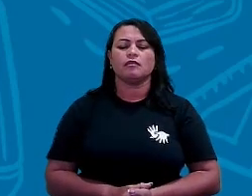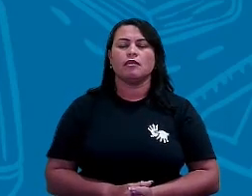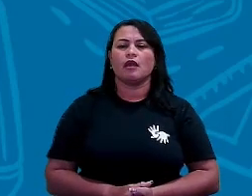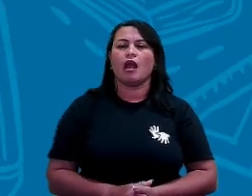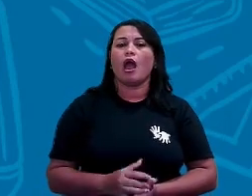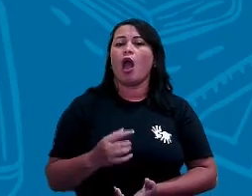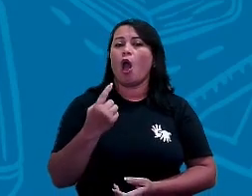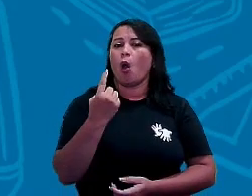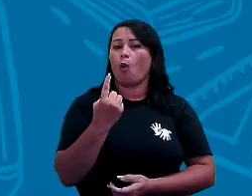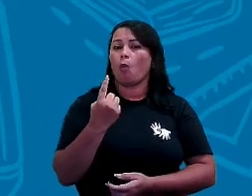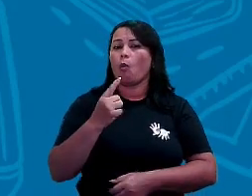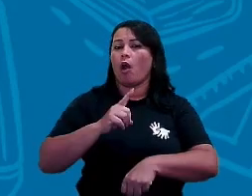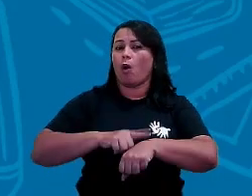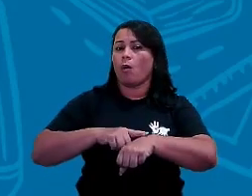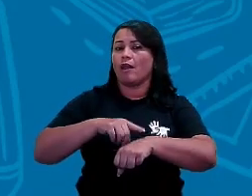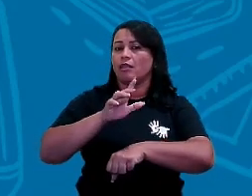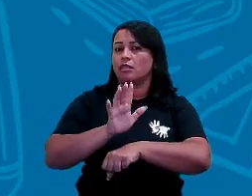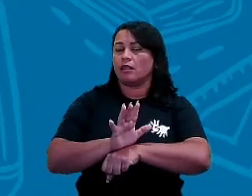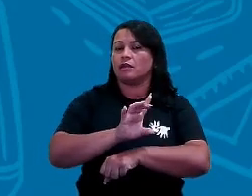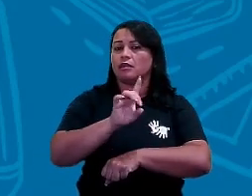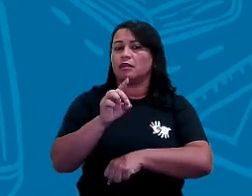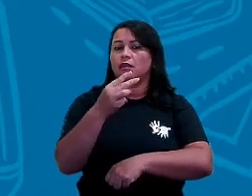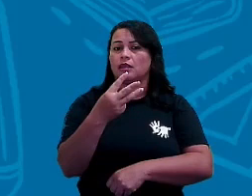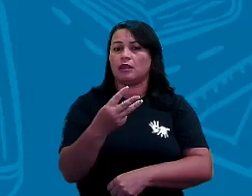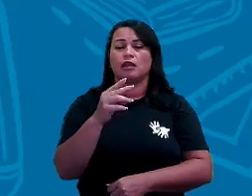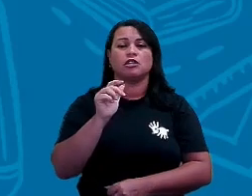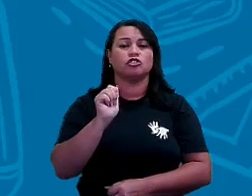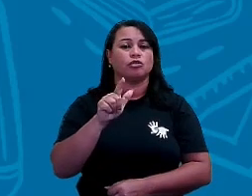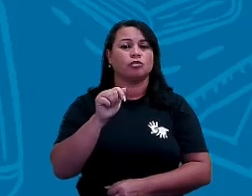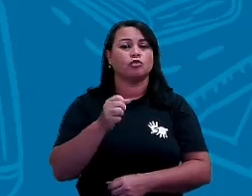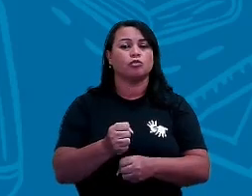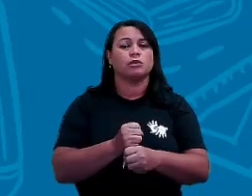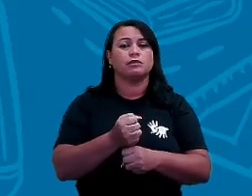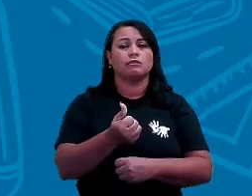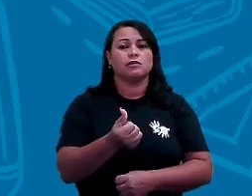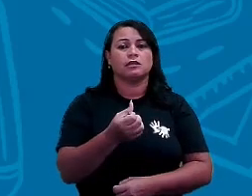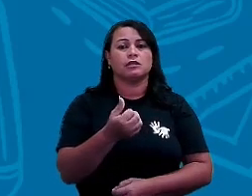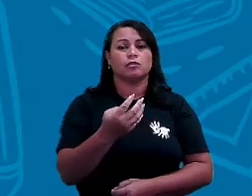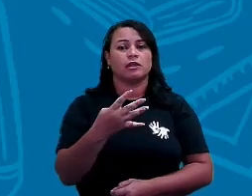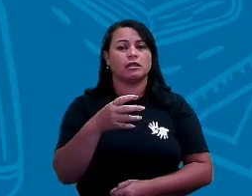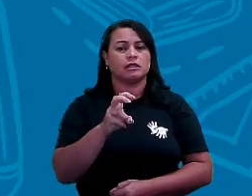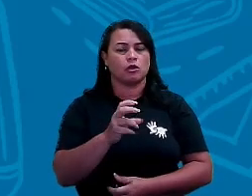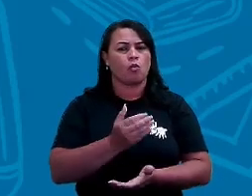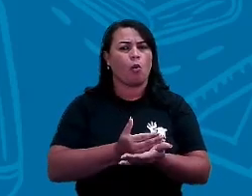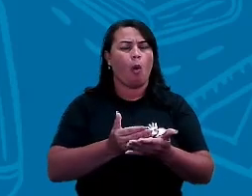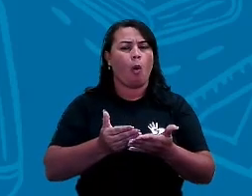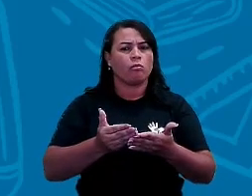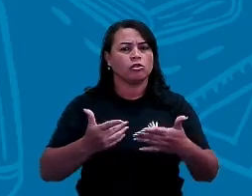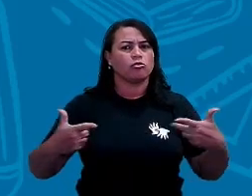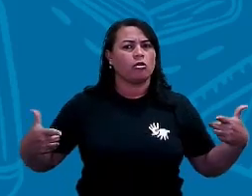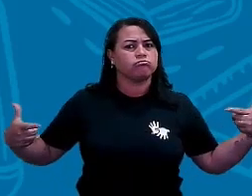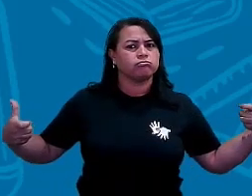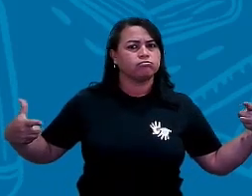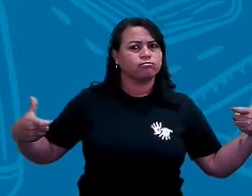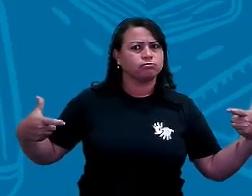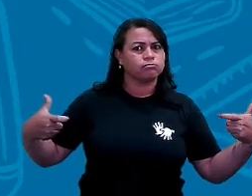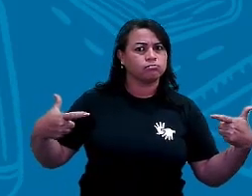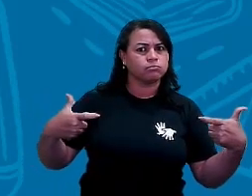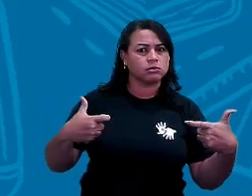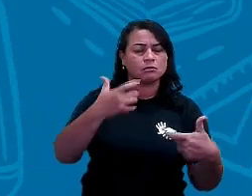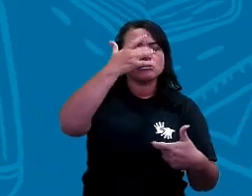1h da tarde do dia 3 de agosto de 1645, deu-se a grande batalha. Os lusos